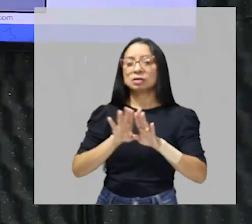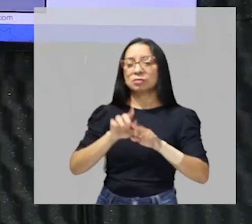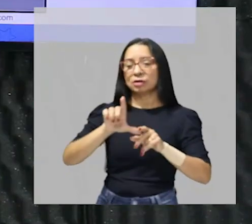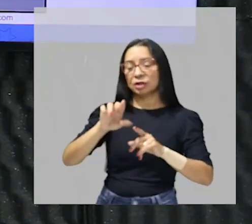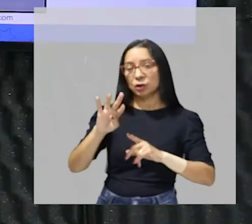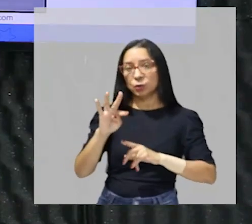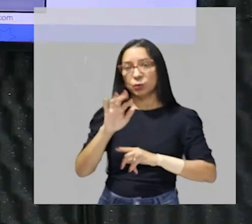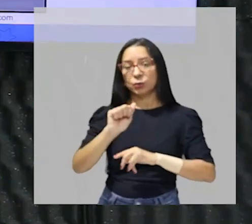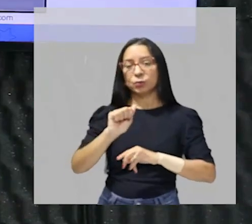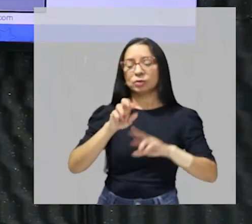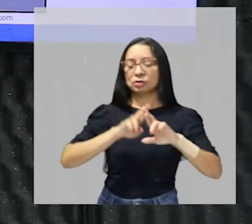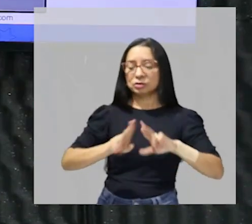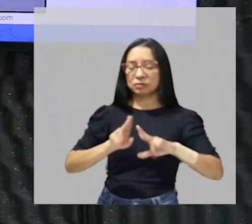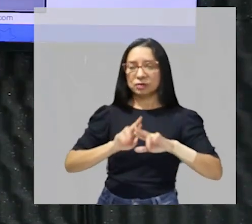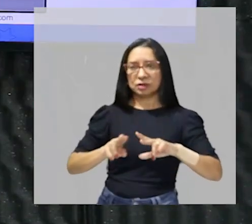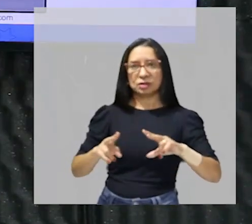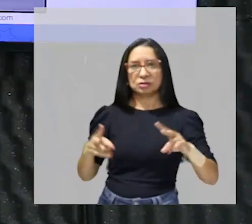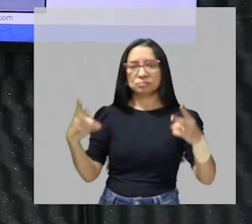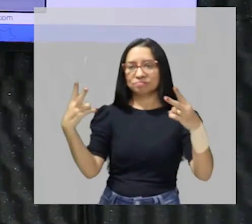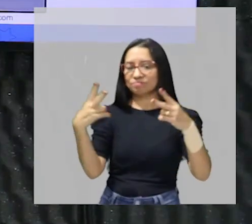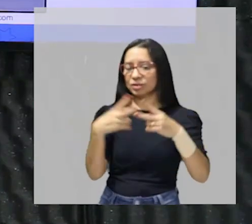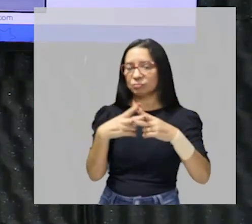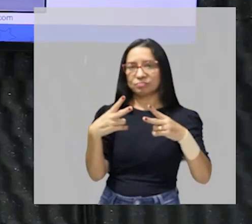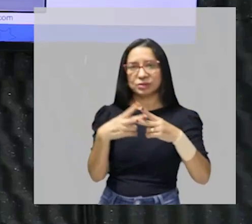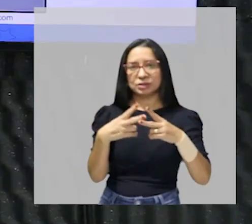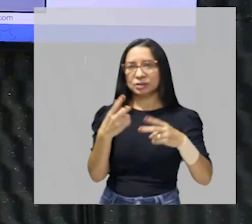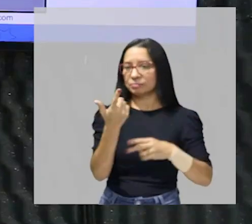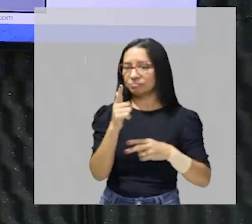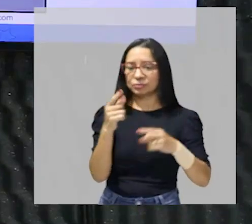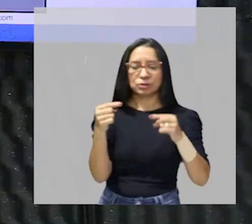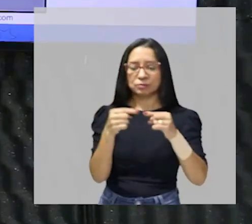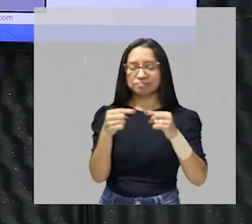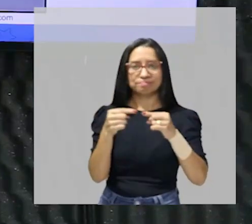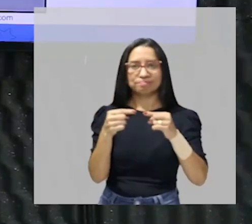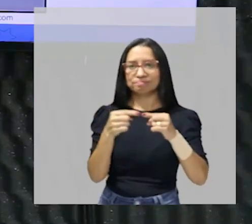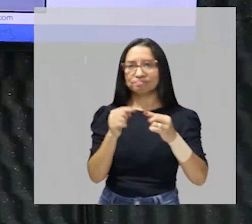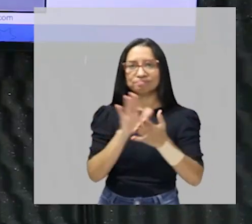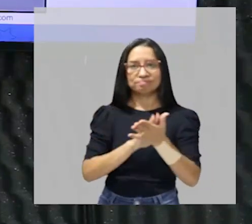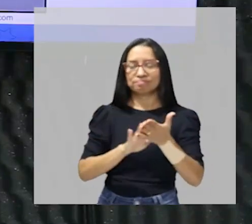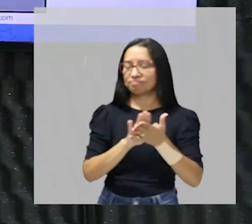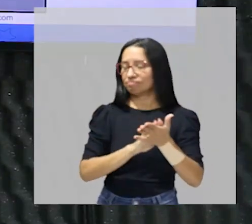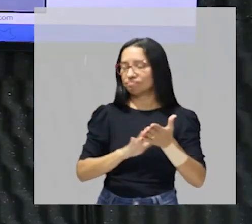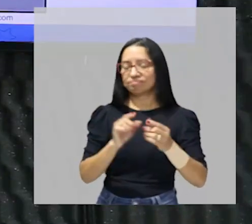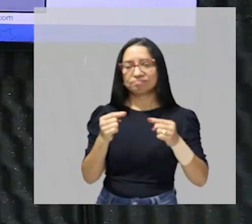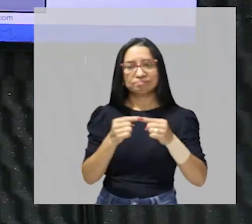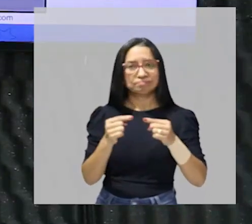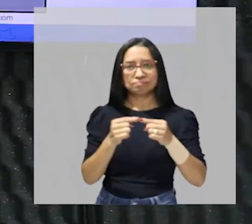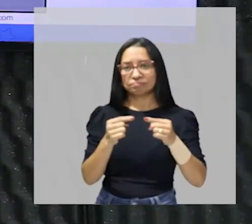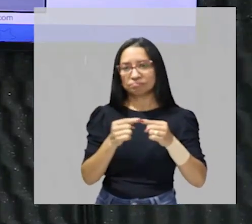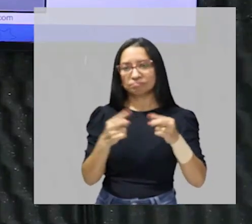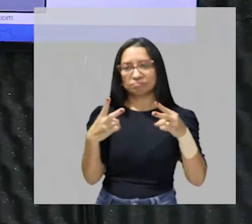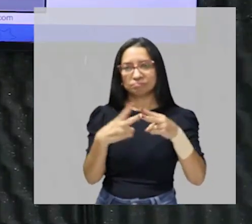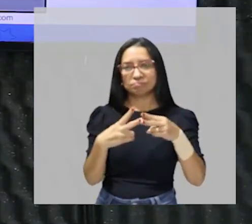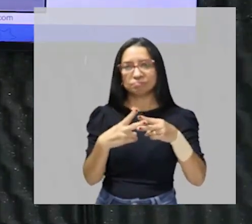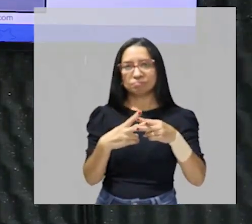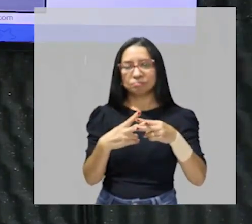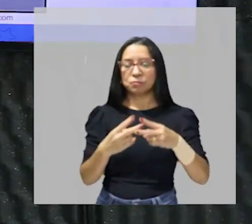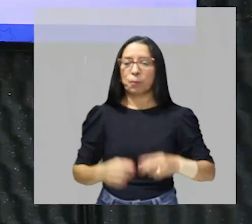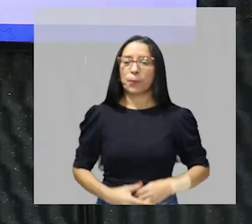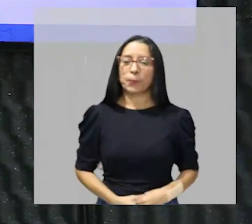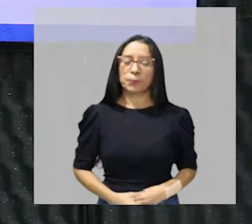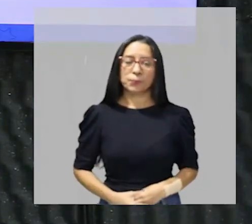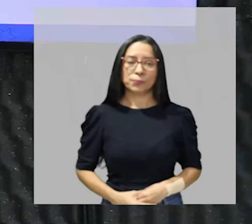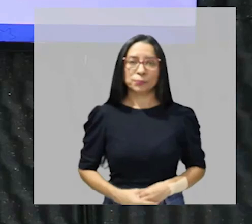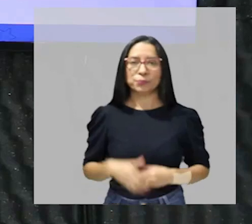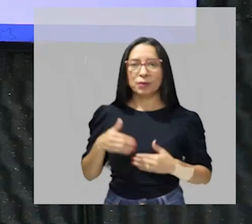quê? Das brigas. Não tem a ver com briga. Arte marcial, luta, não tem a ver com briga. Vamos